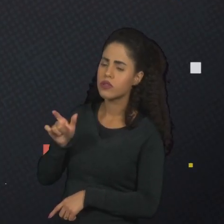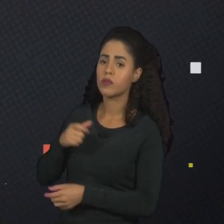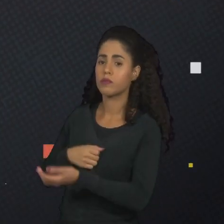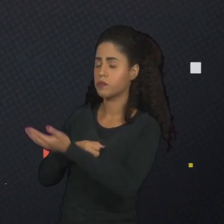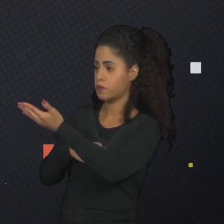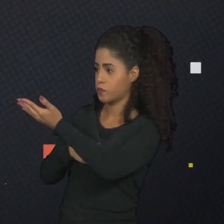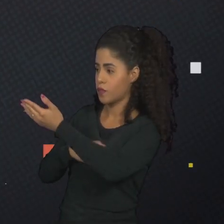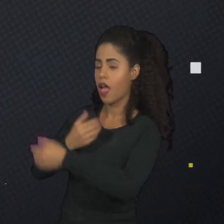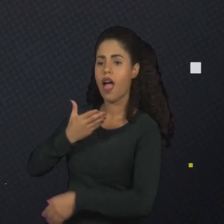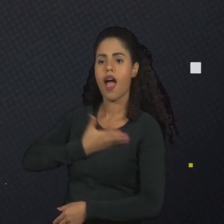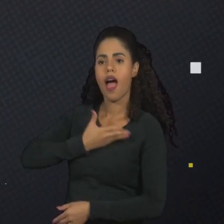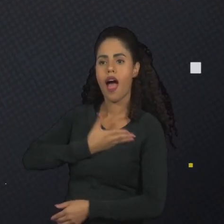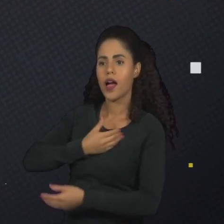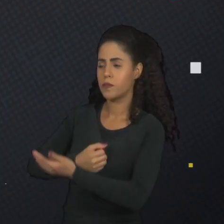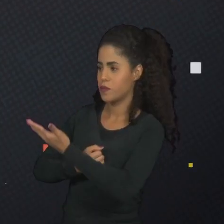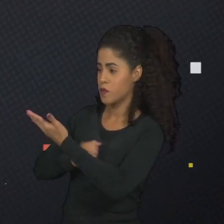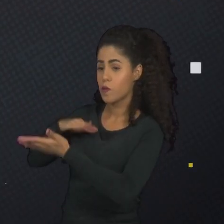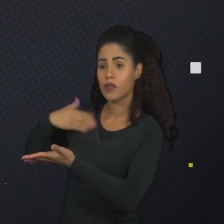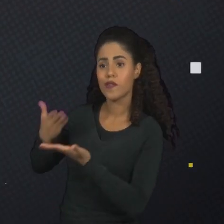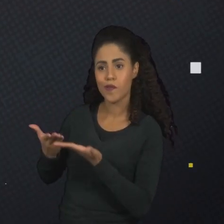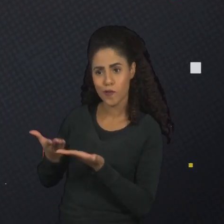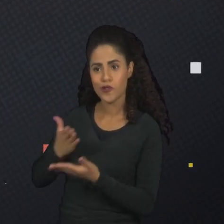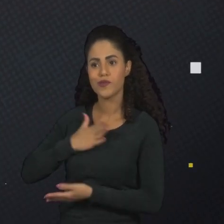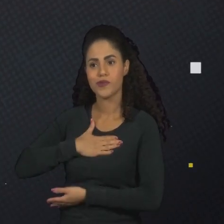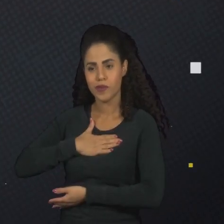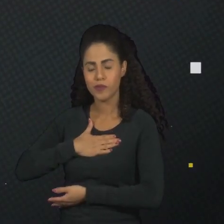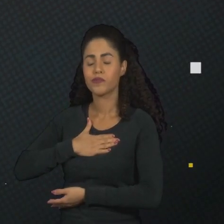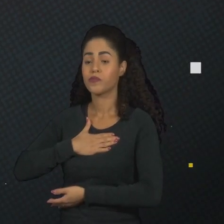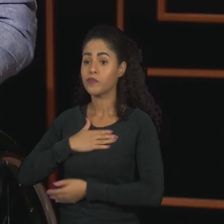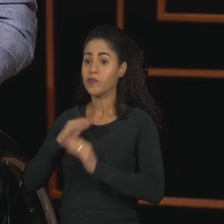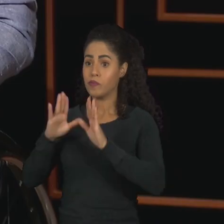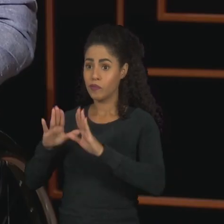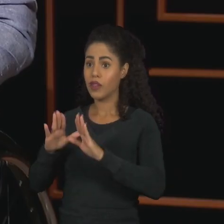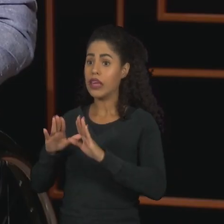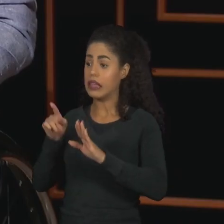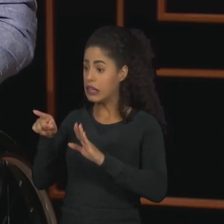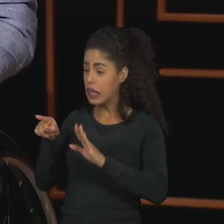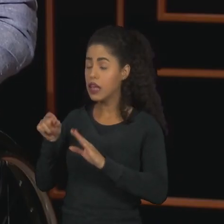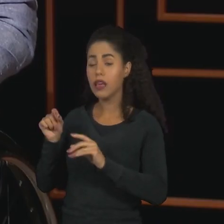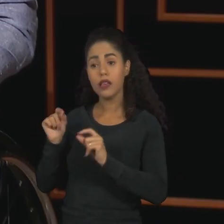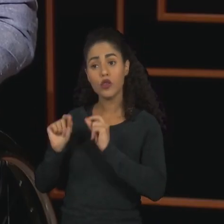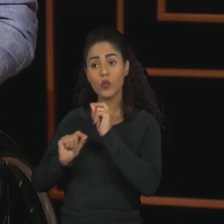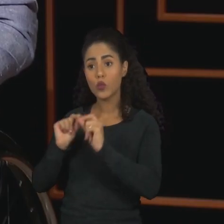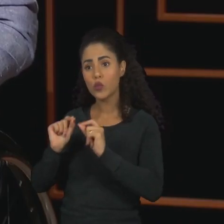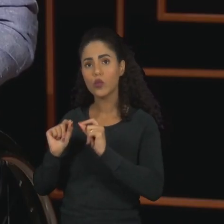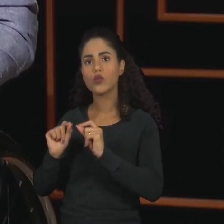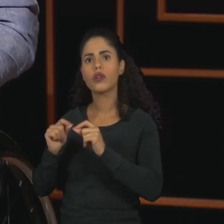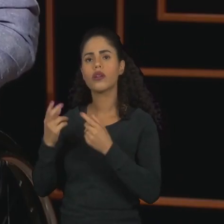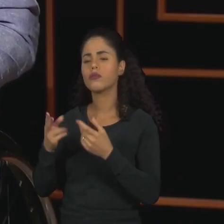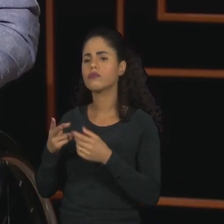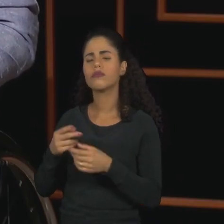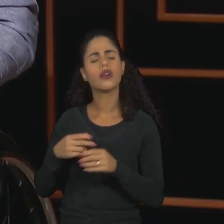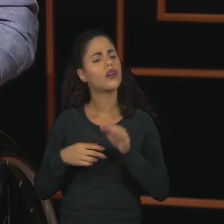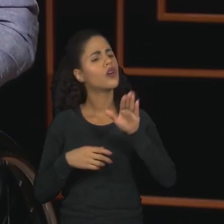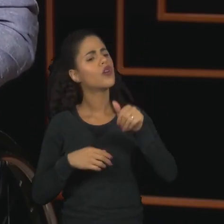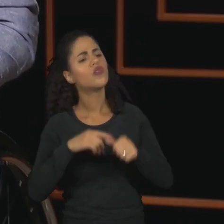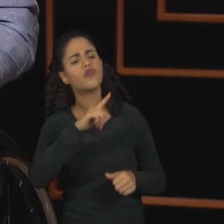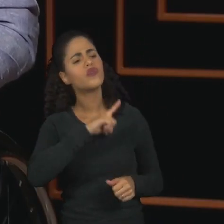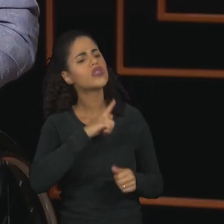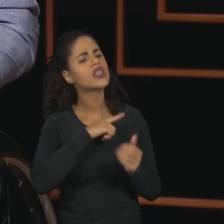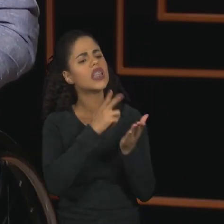grande amigo meu até hoje, né? E ele falou, você não tem uns